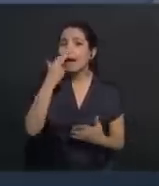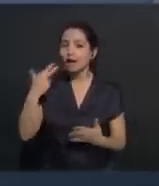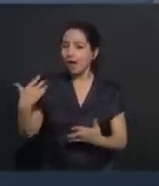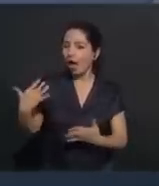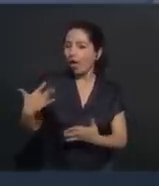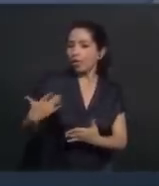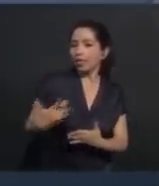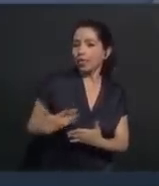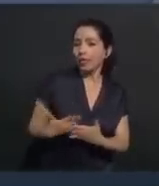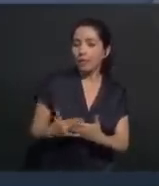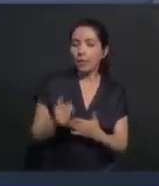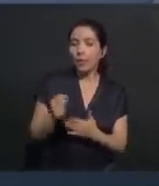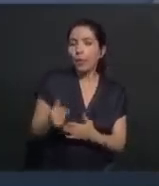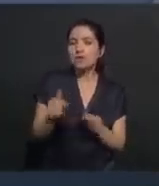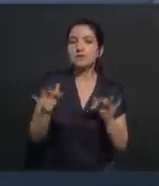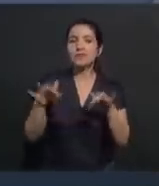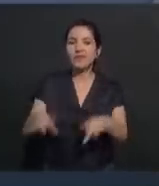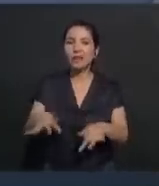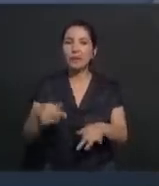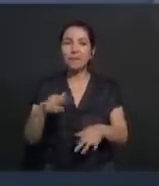para pecar.